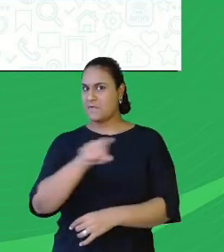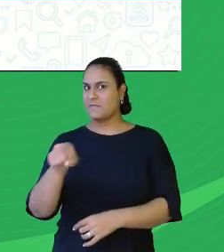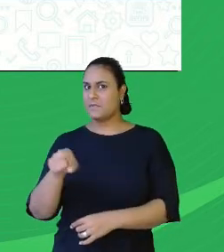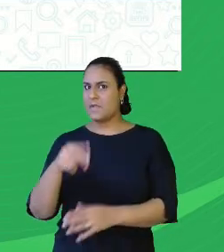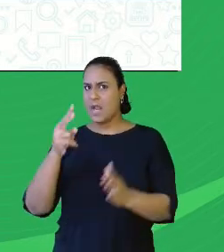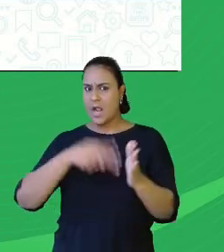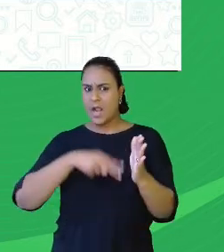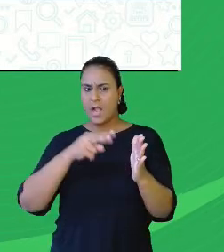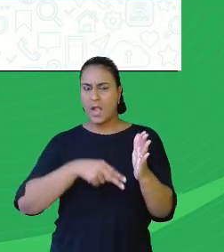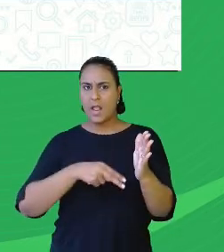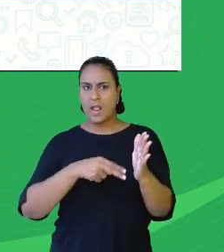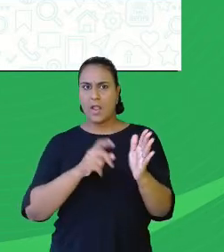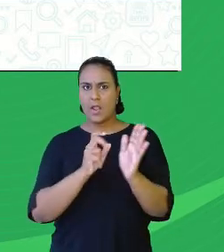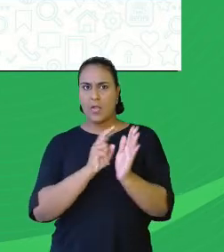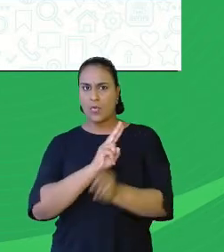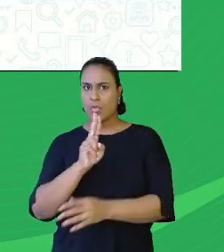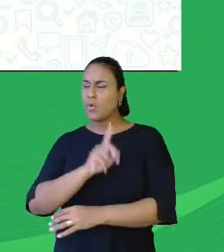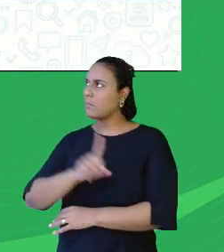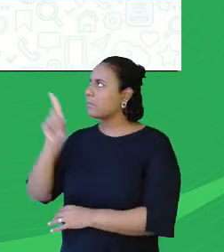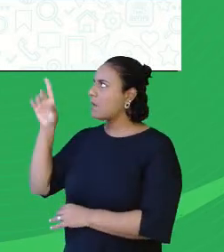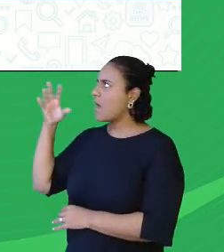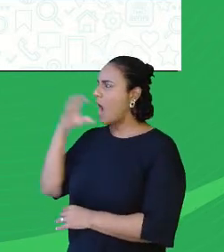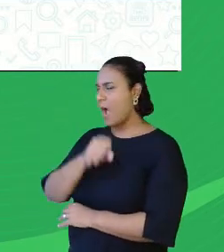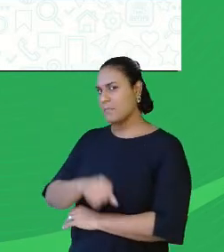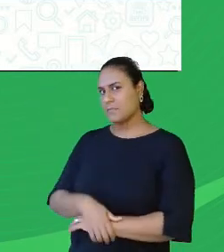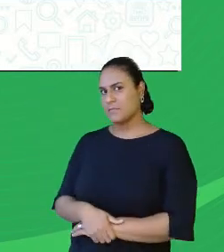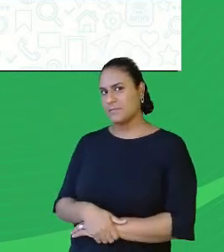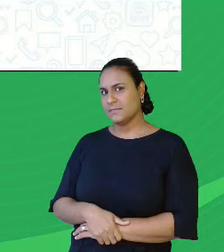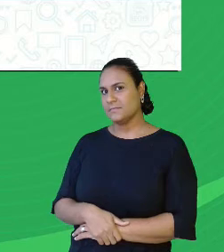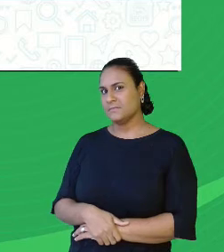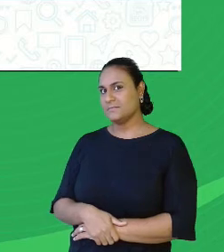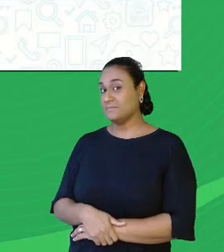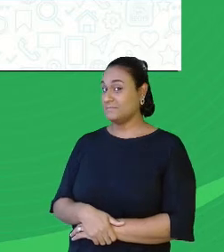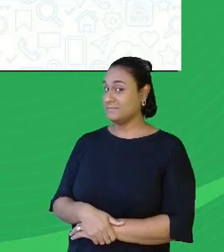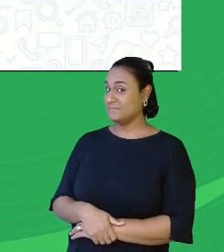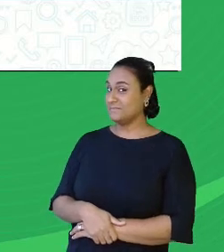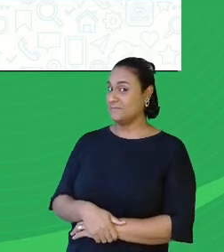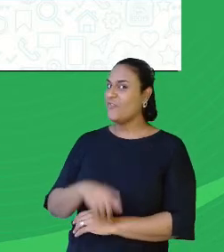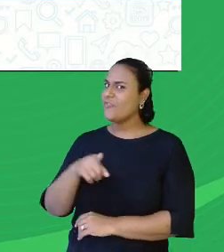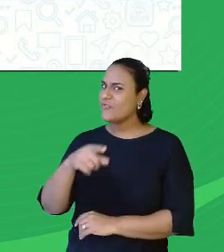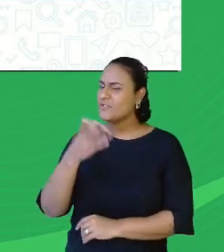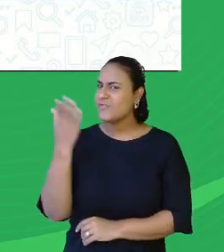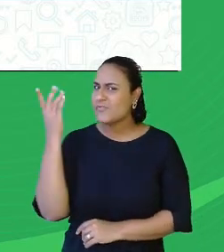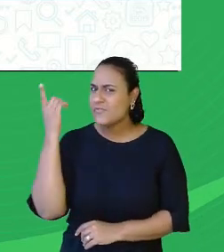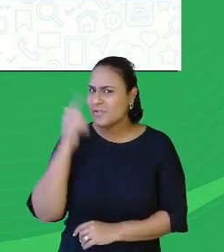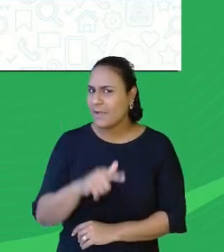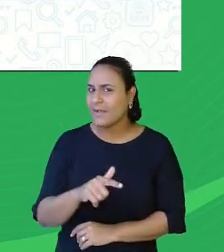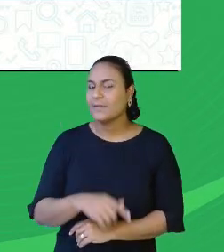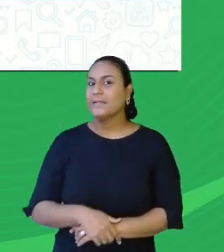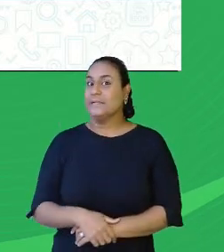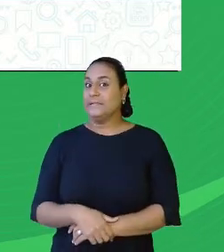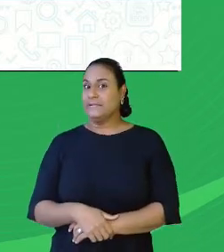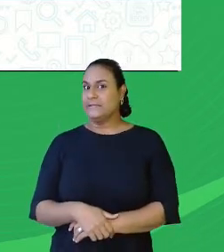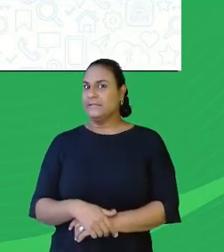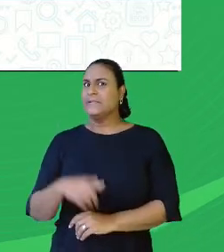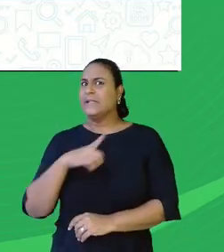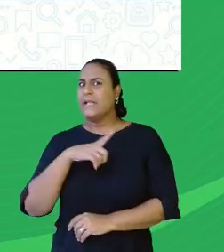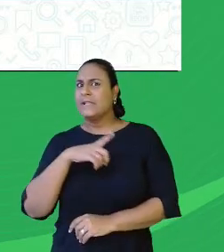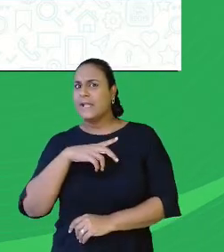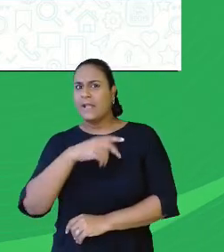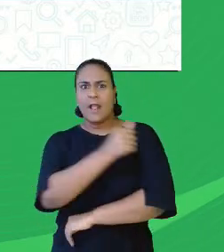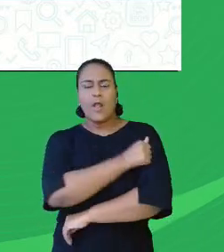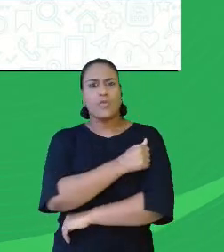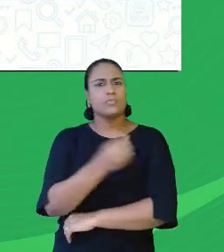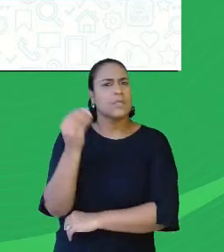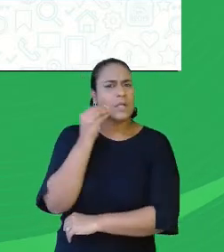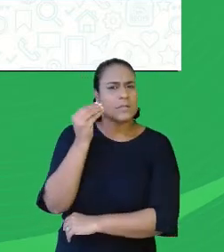Leiam esse nome aí bem rápido. E aí? Consegue? Ó, tem gente que está tentando, tem gente que está conseguindo.